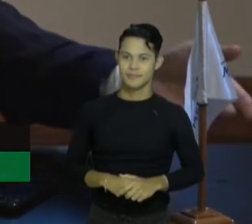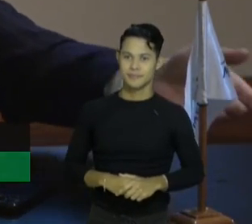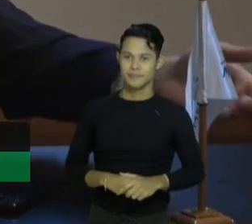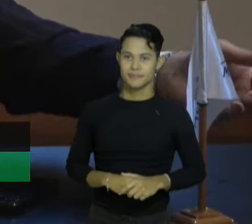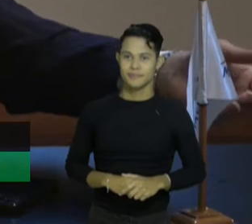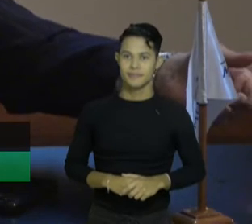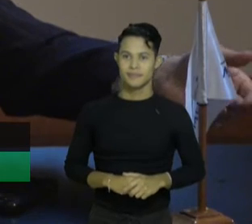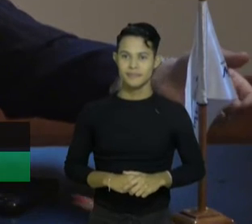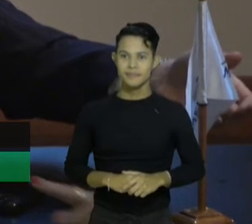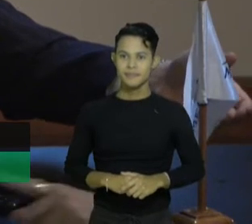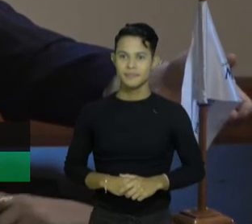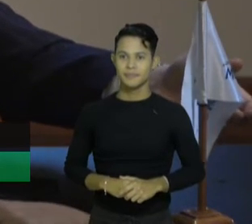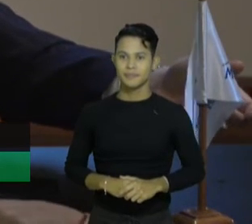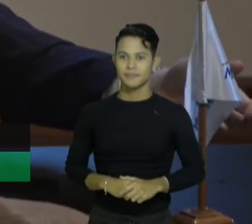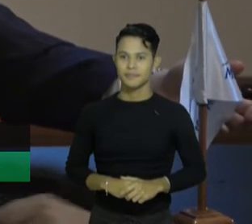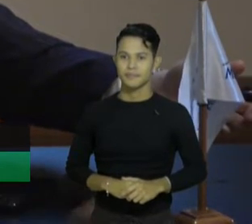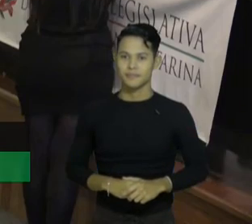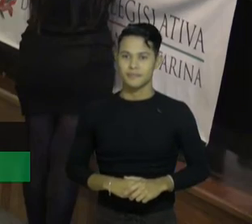aqui